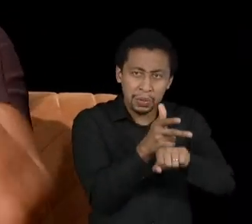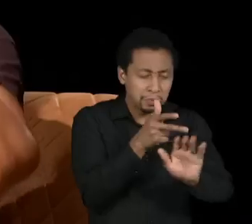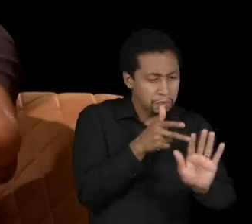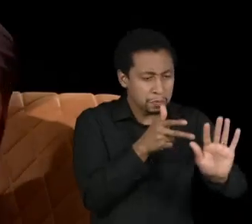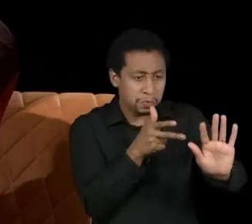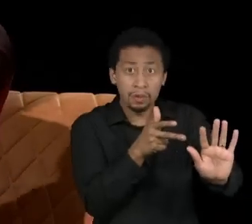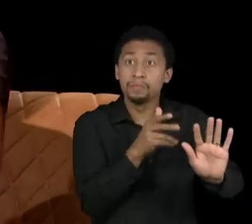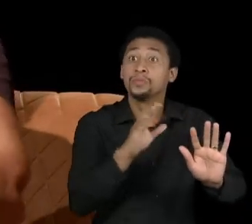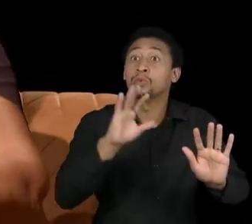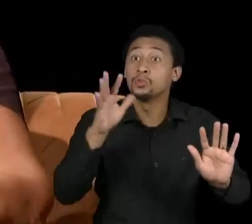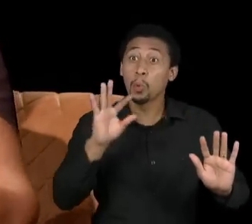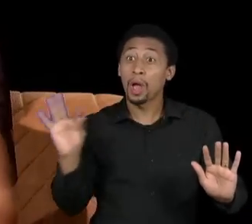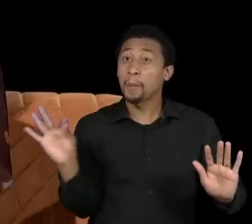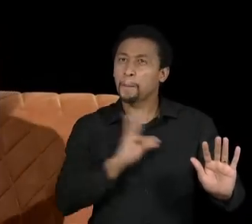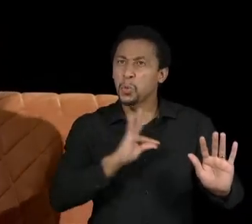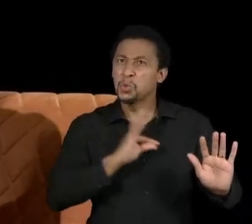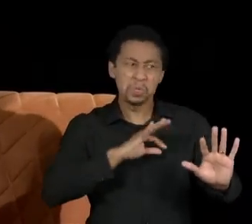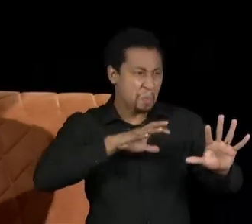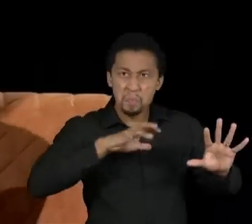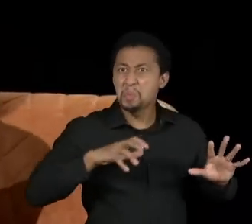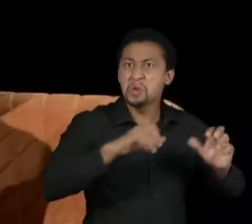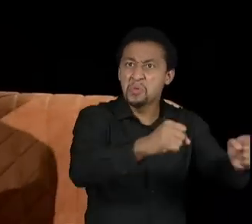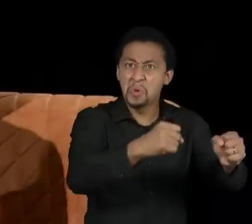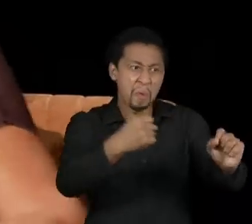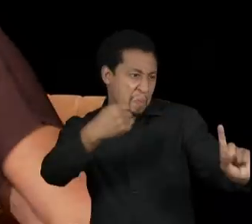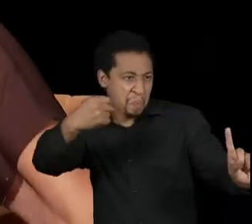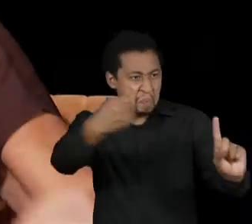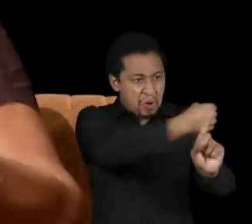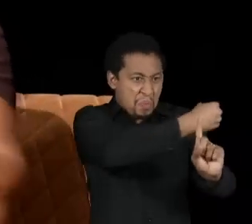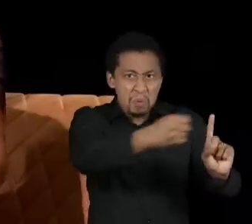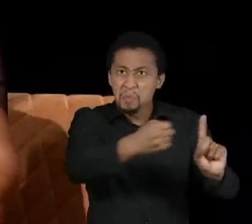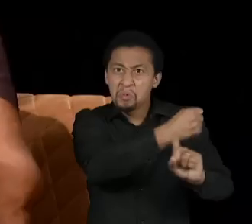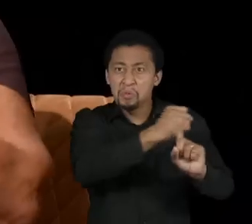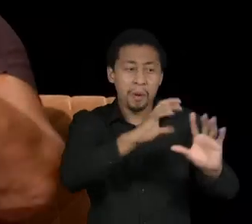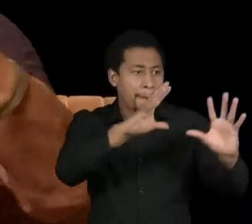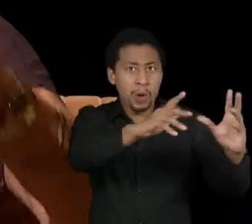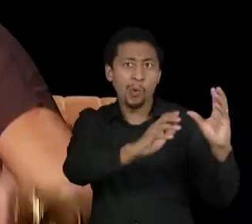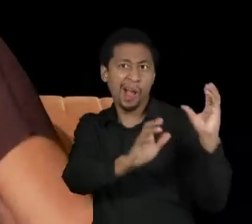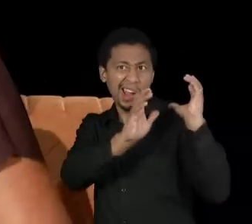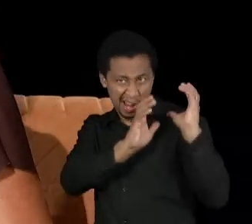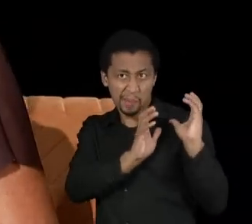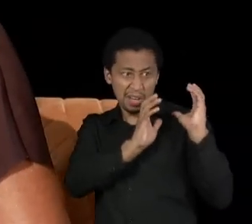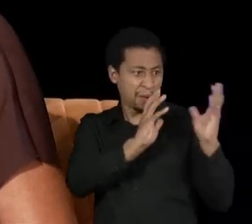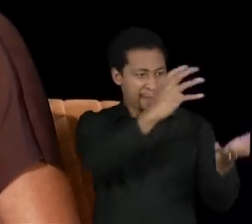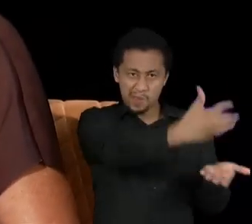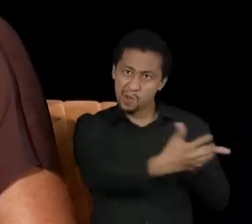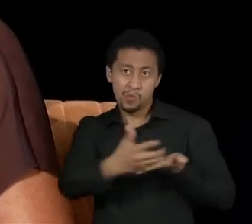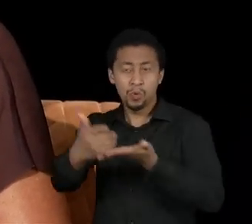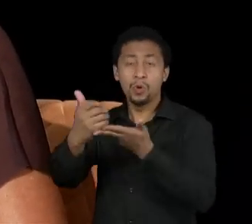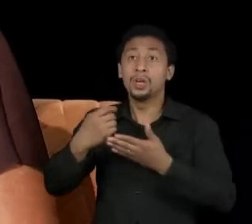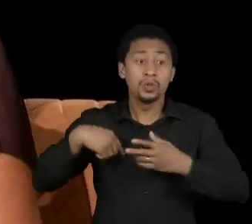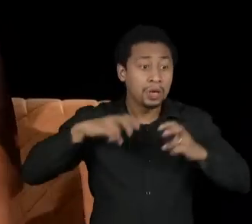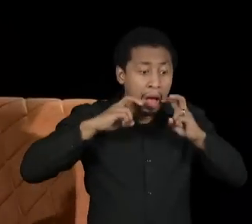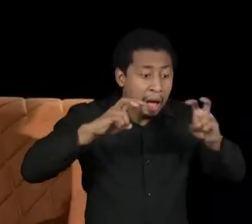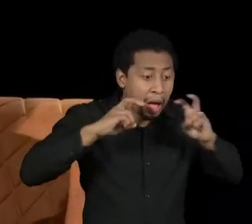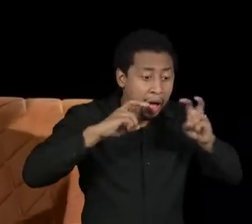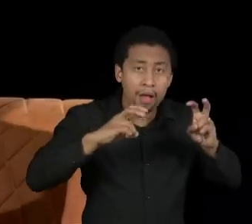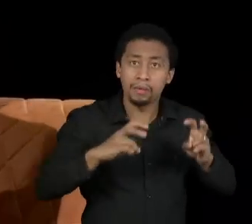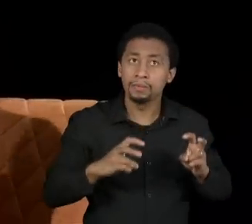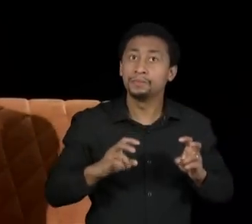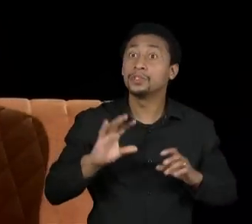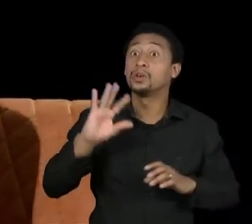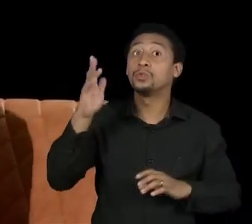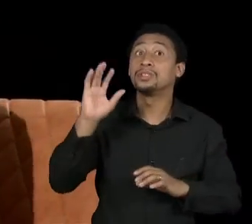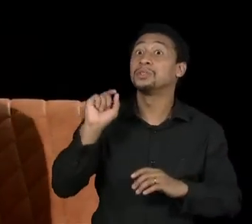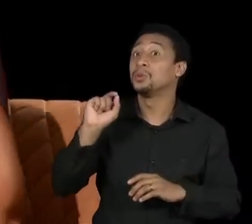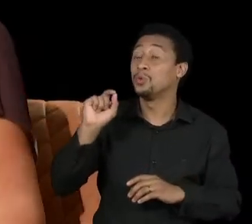nele, caiu os óculos dele, pegaram a câmera, levaram todos, e nós gritando. De repente a gente olha um cara assim,